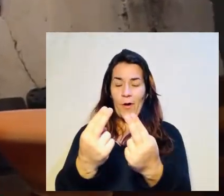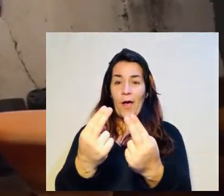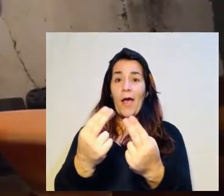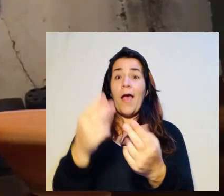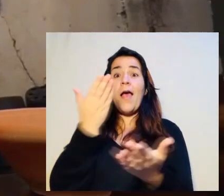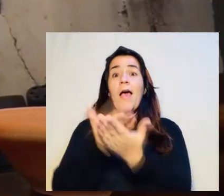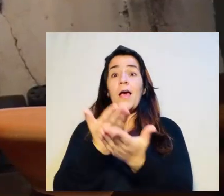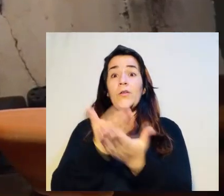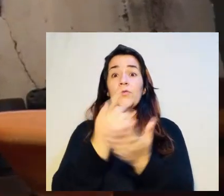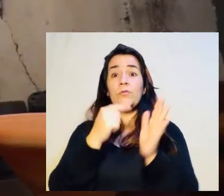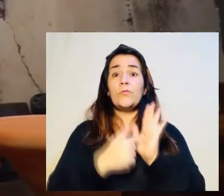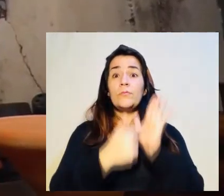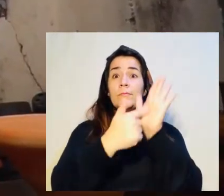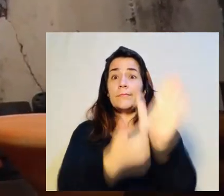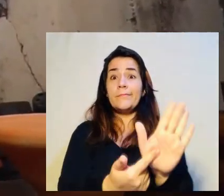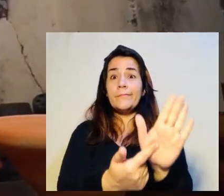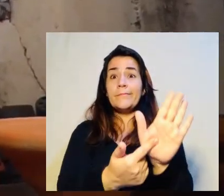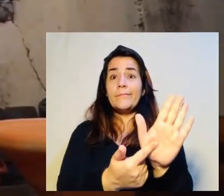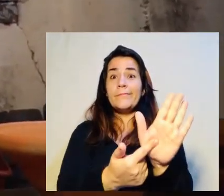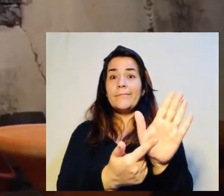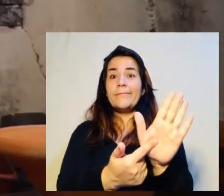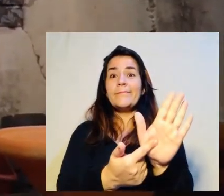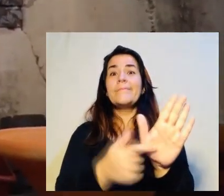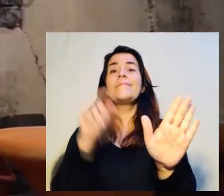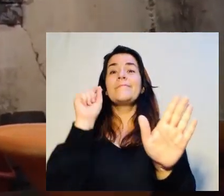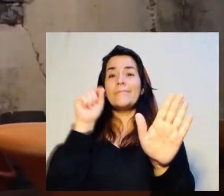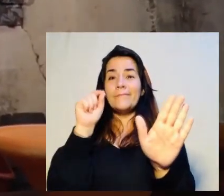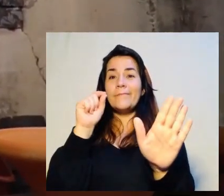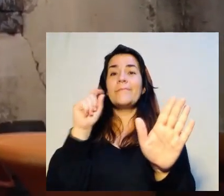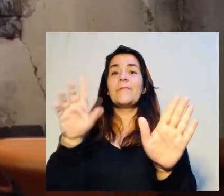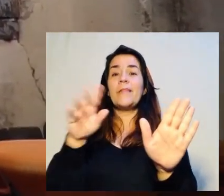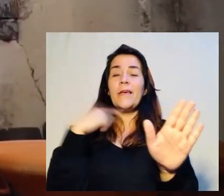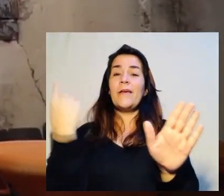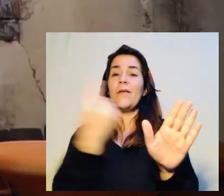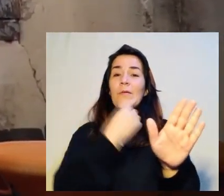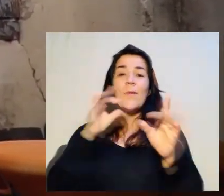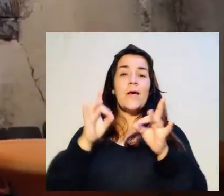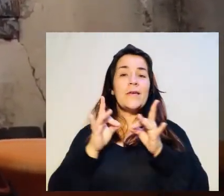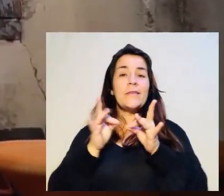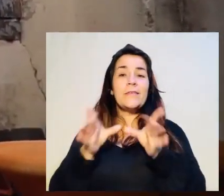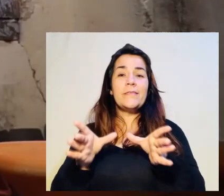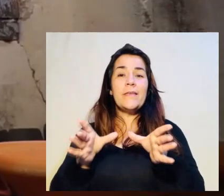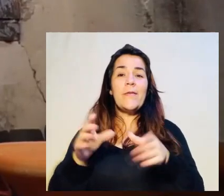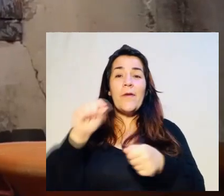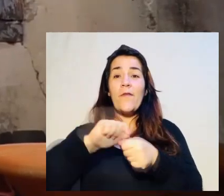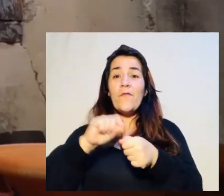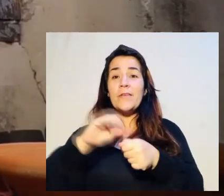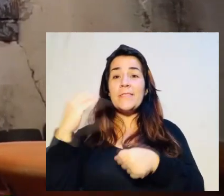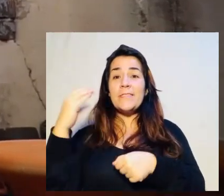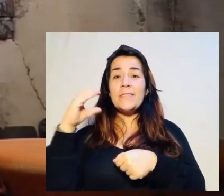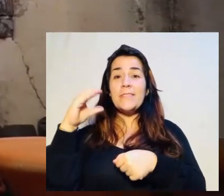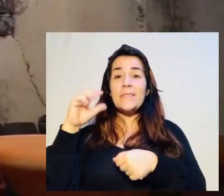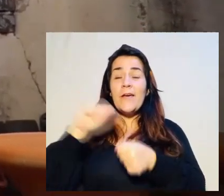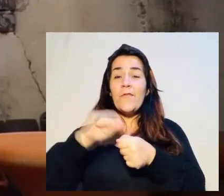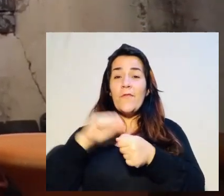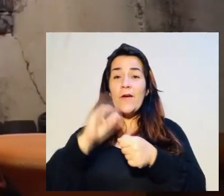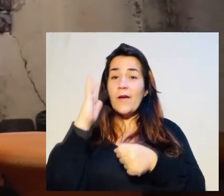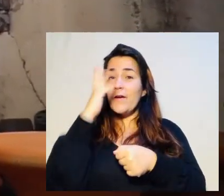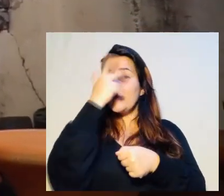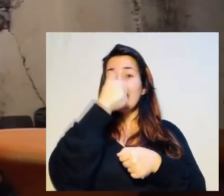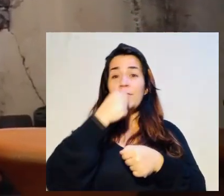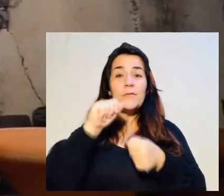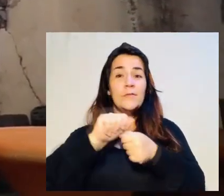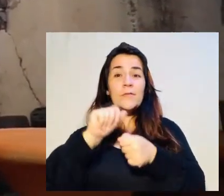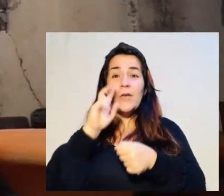reunião e esse estudo foi citado. Foi citado como a maneira mais simples de se fazer